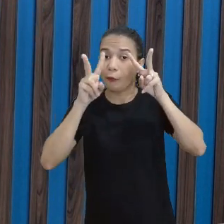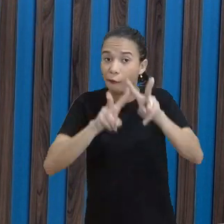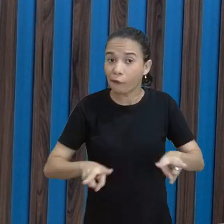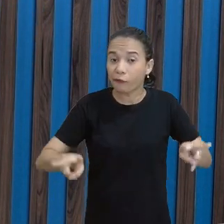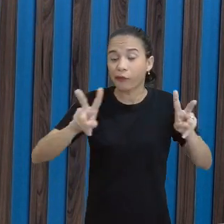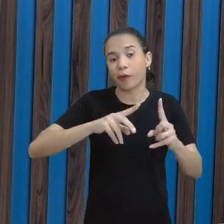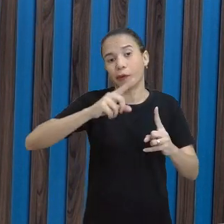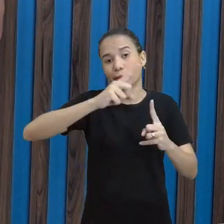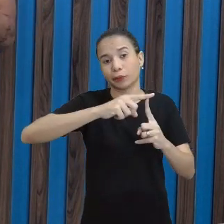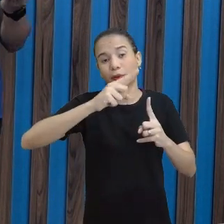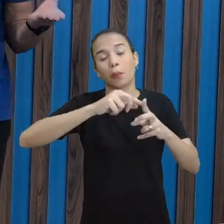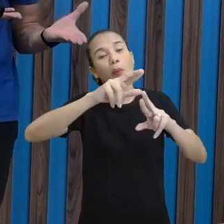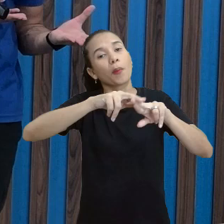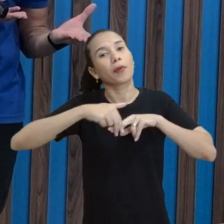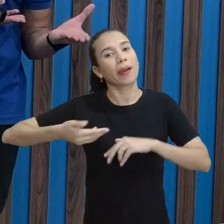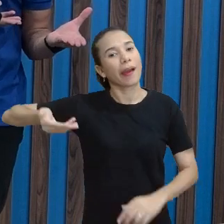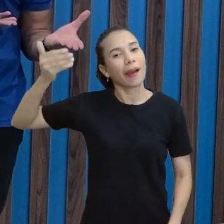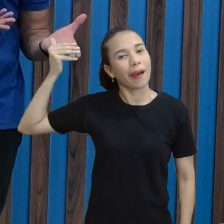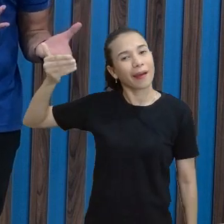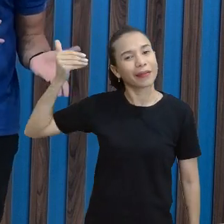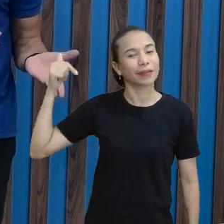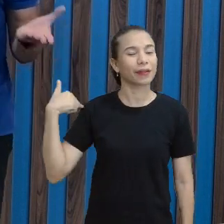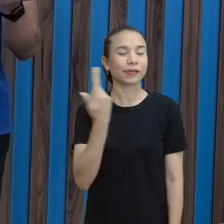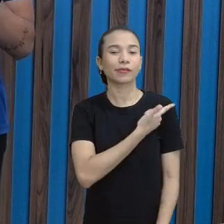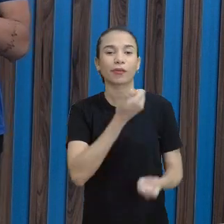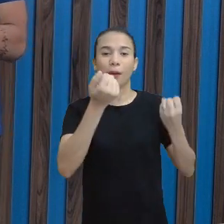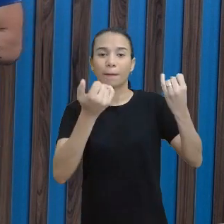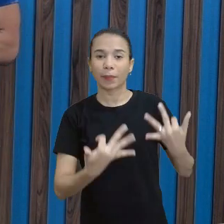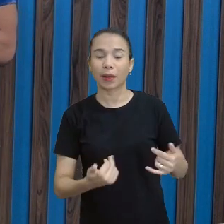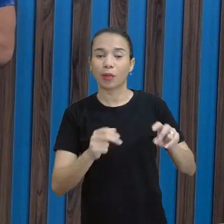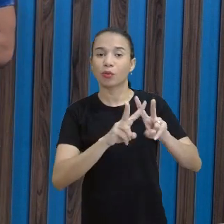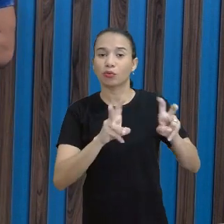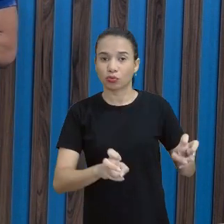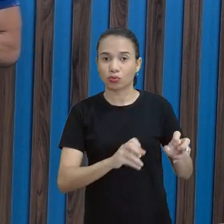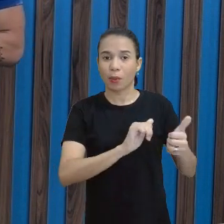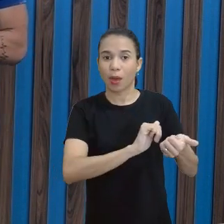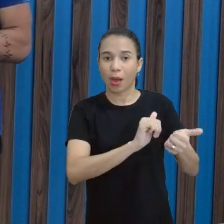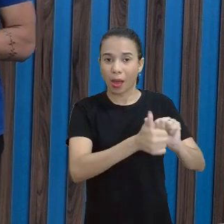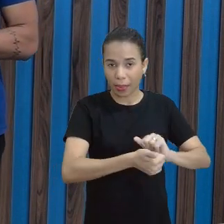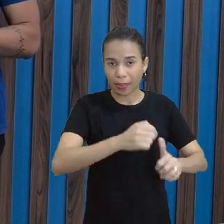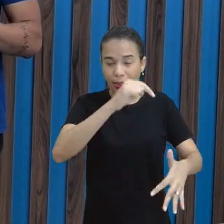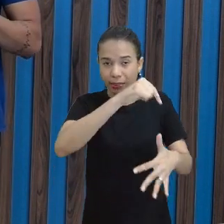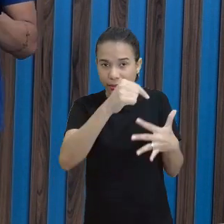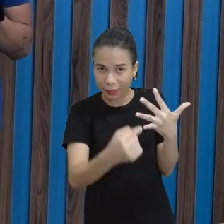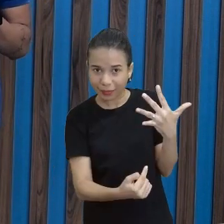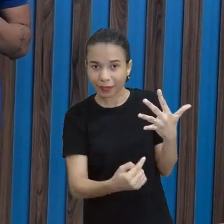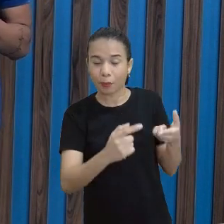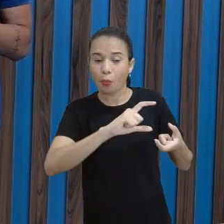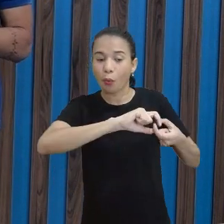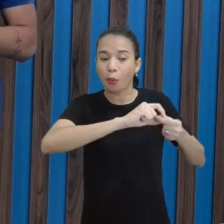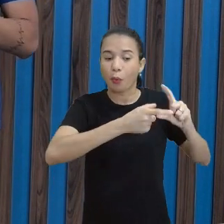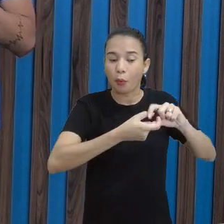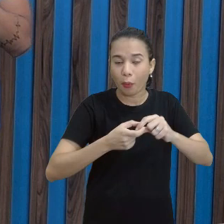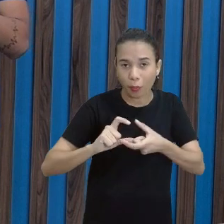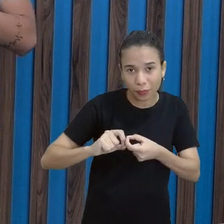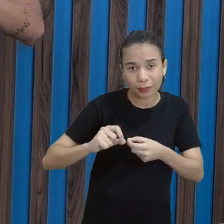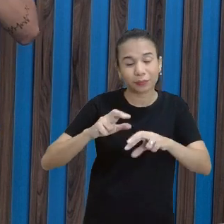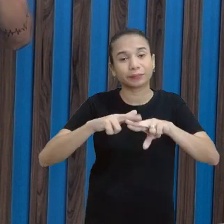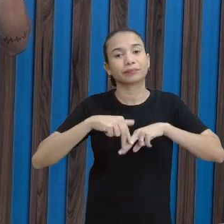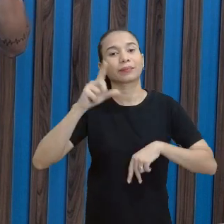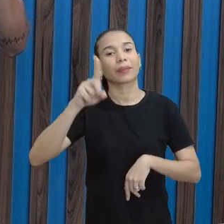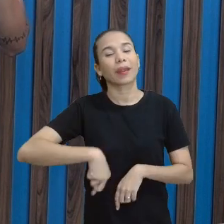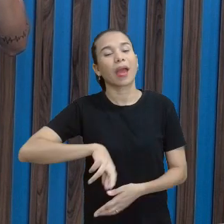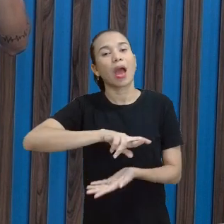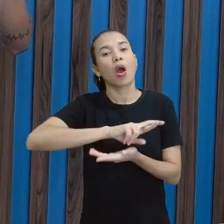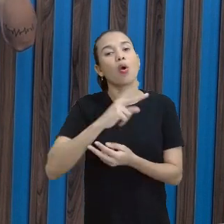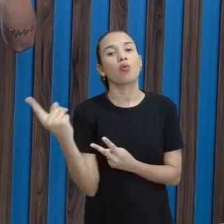de prova, porque anteriormente nós falamos sobre o atletismo olímpico, né? E aí são